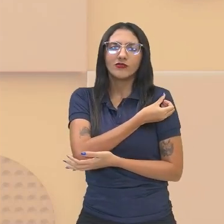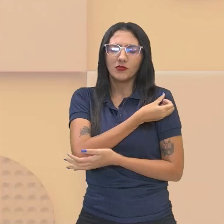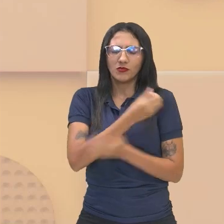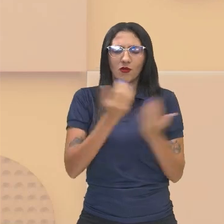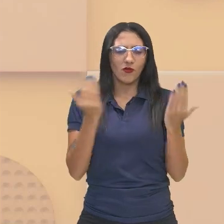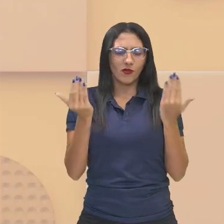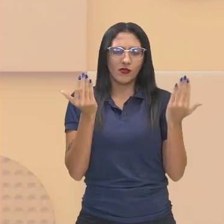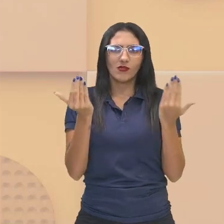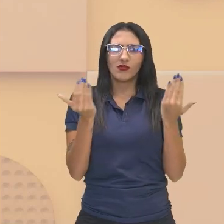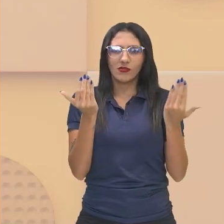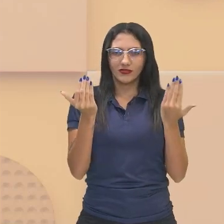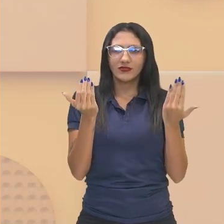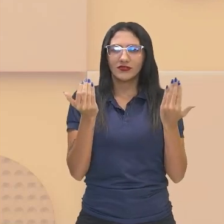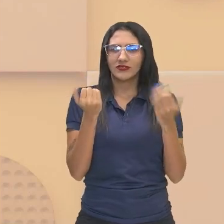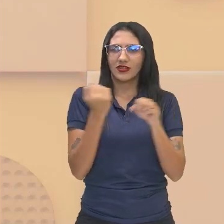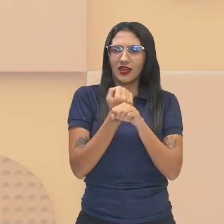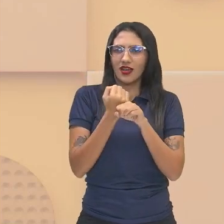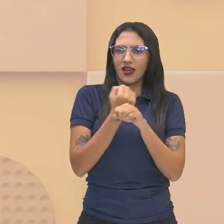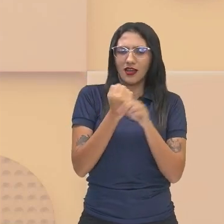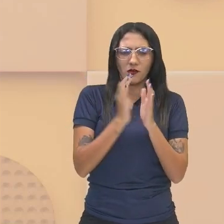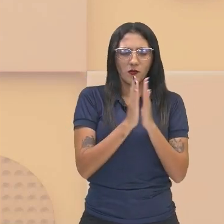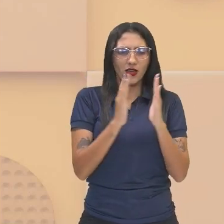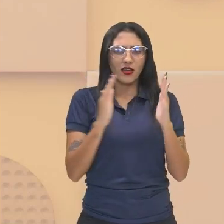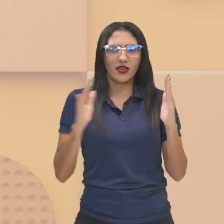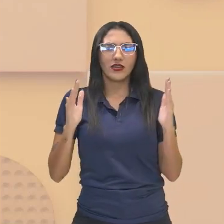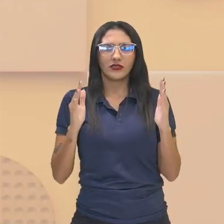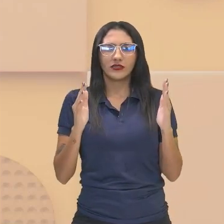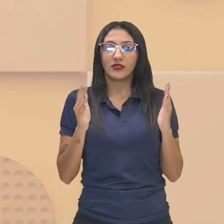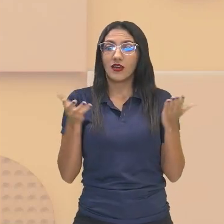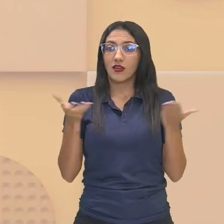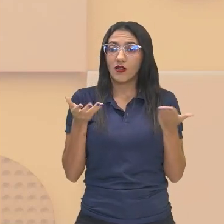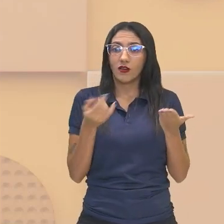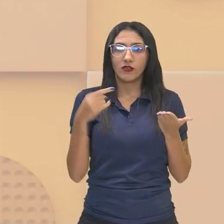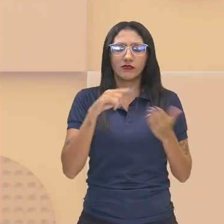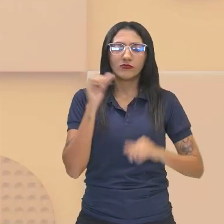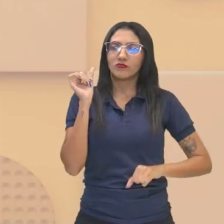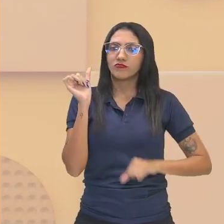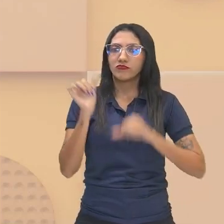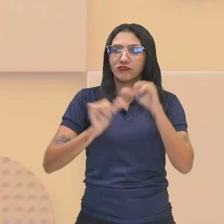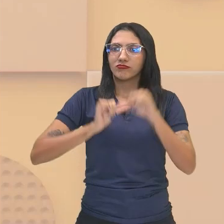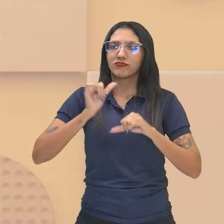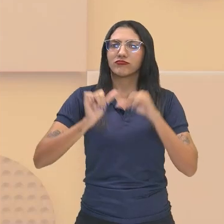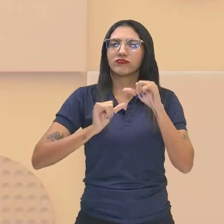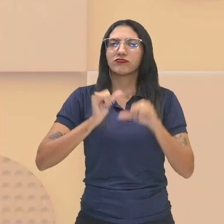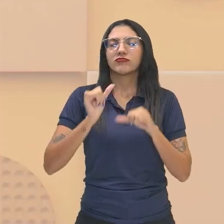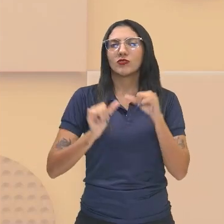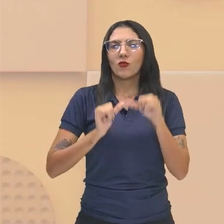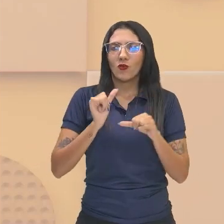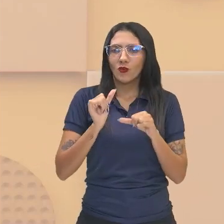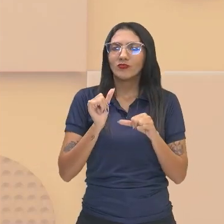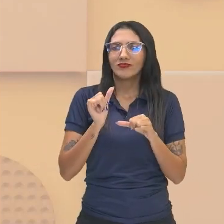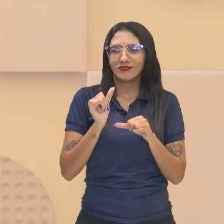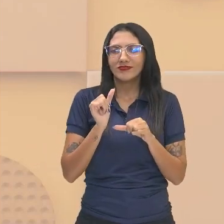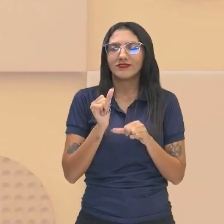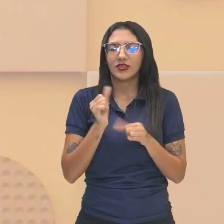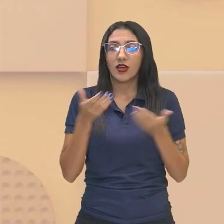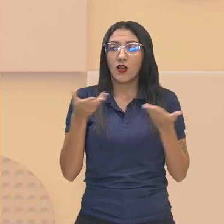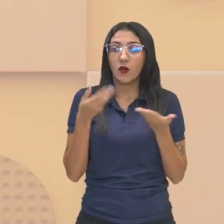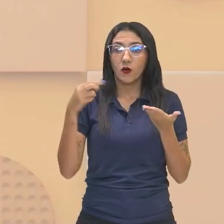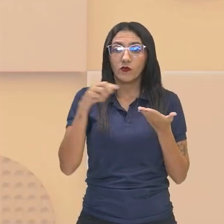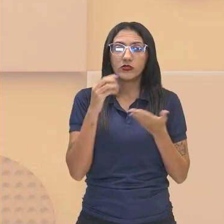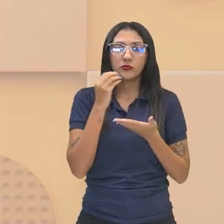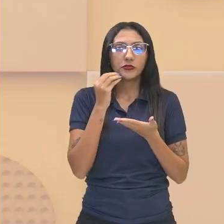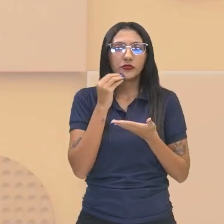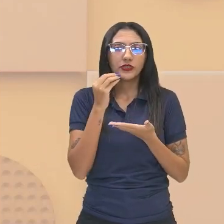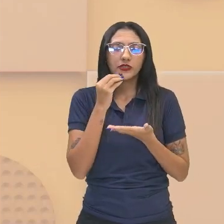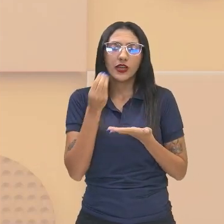diferença do tempo ele passou, e agora vocês conquistaram, através dos estudos, não é mesmo? O 6º ano, a oportunidade, então, de estudar e